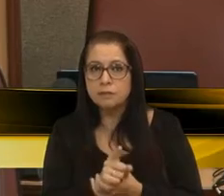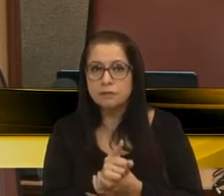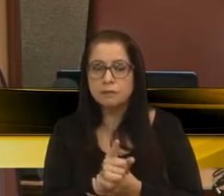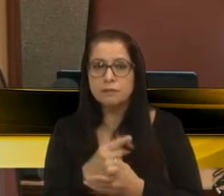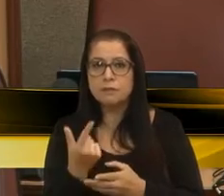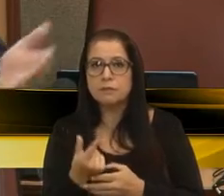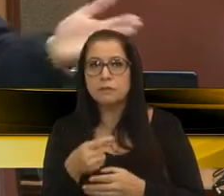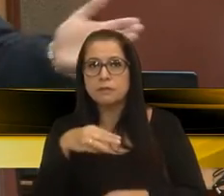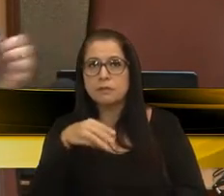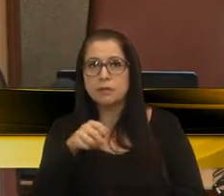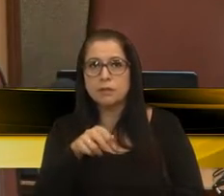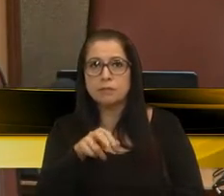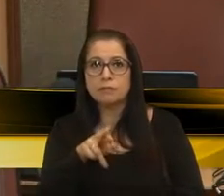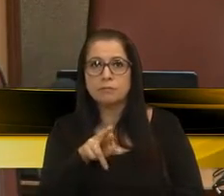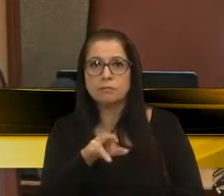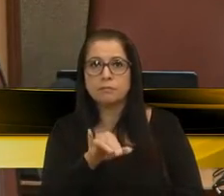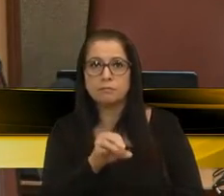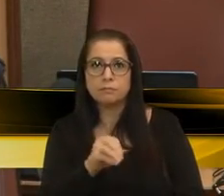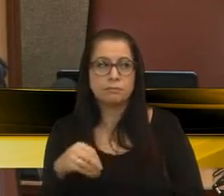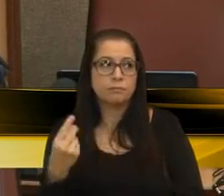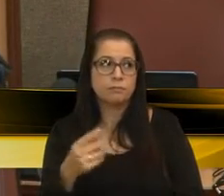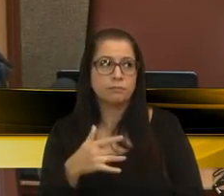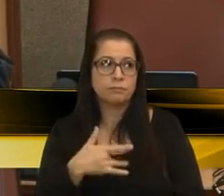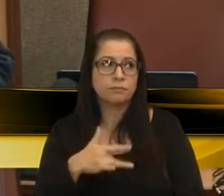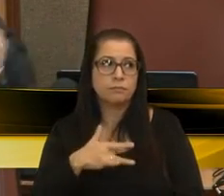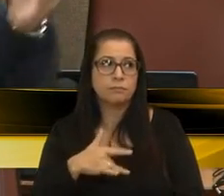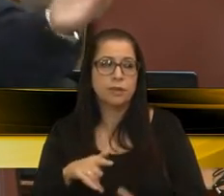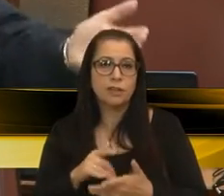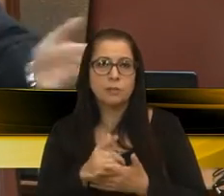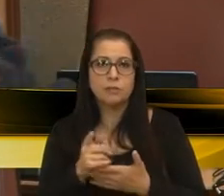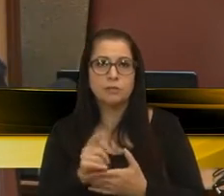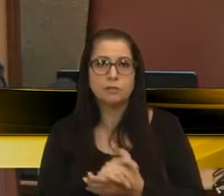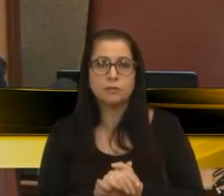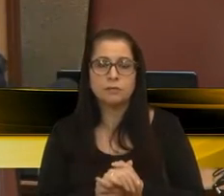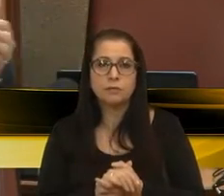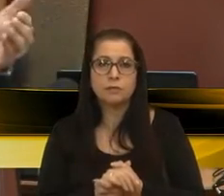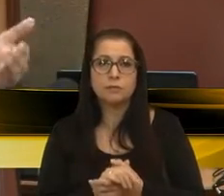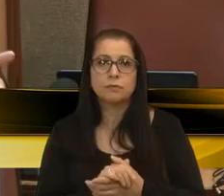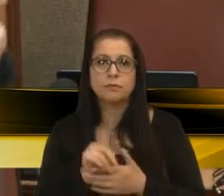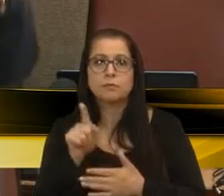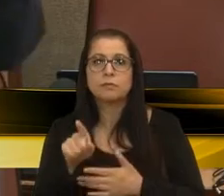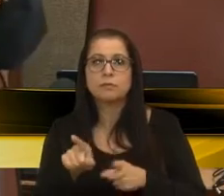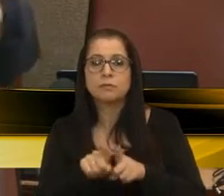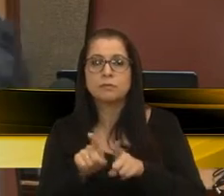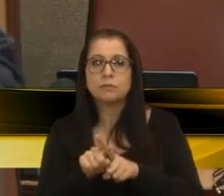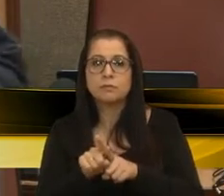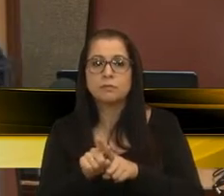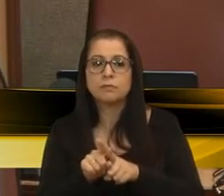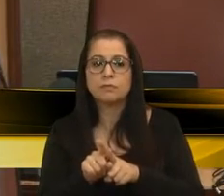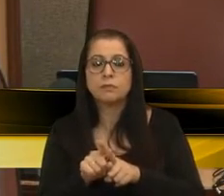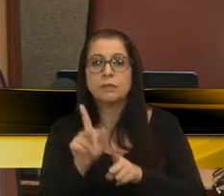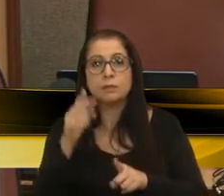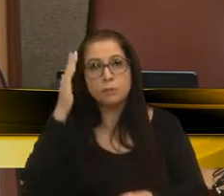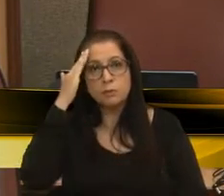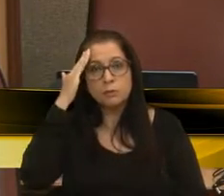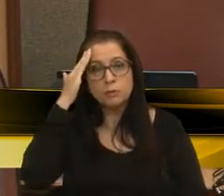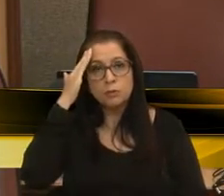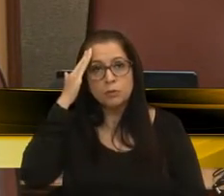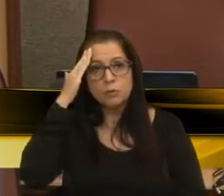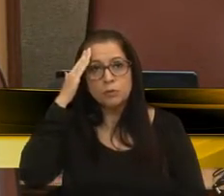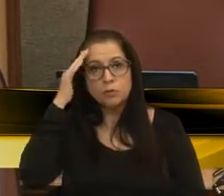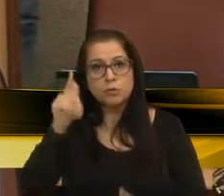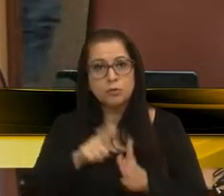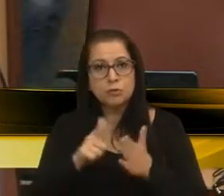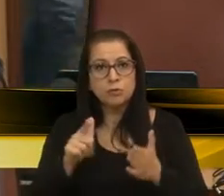filho Maurício. Não conseguimos, infelizmente, presidente, nos despedir do Josemar. Fiquei sabendo pelo jornal de